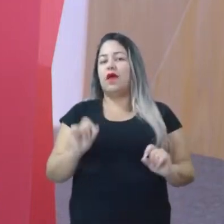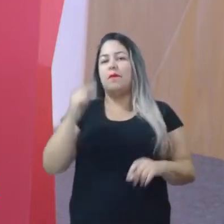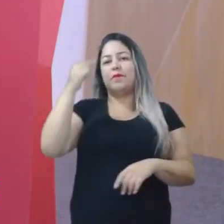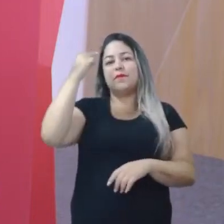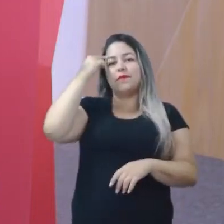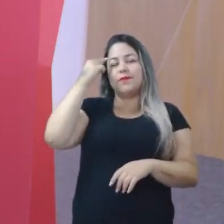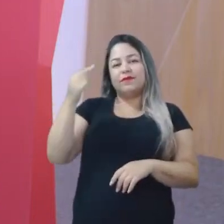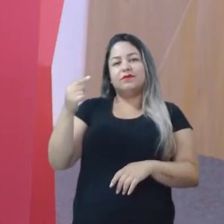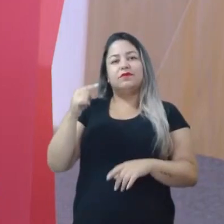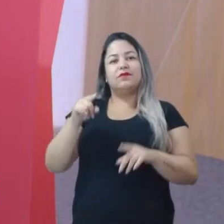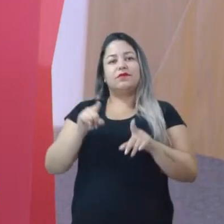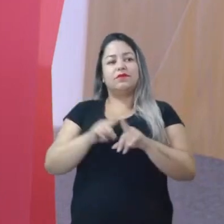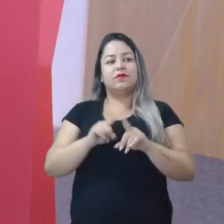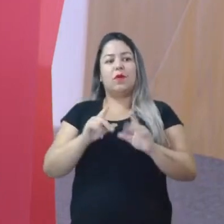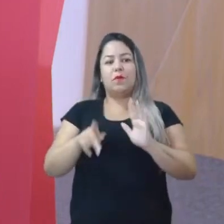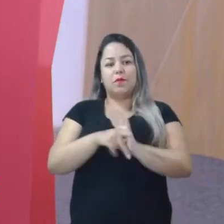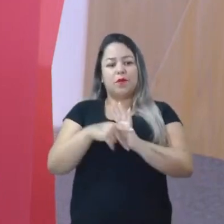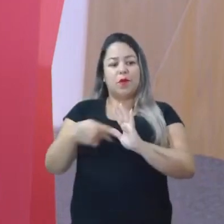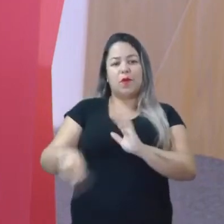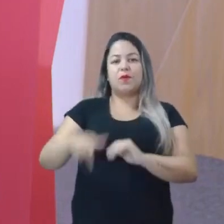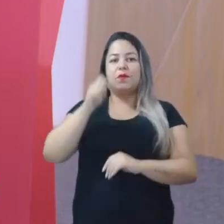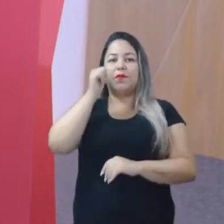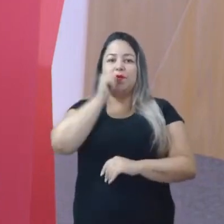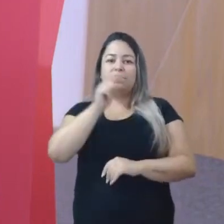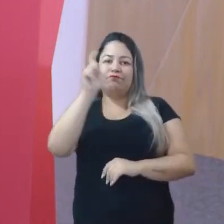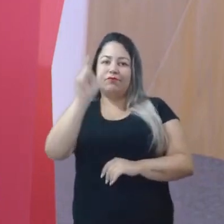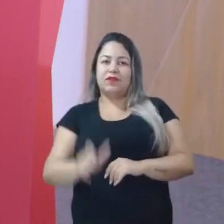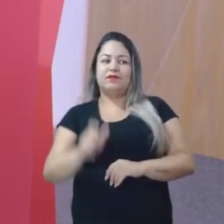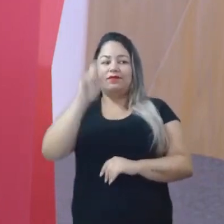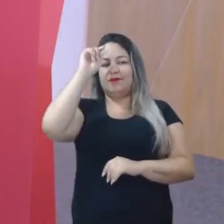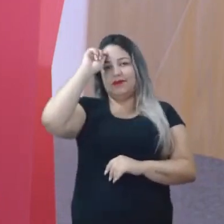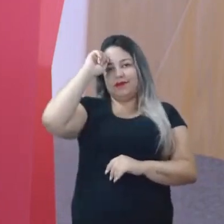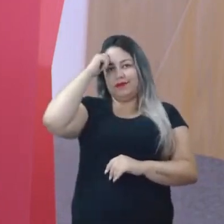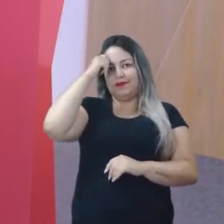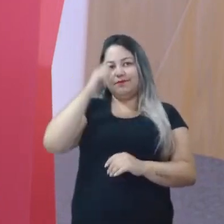pensadas especificamente para as mulheres negras?